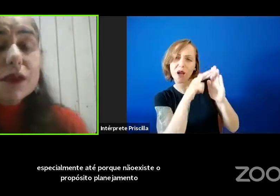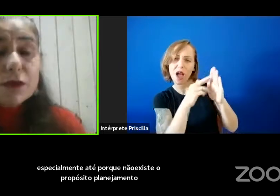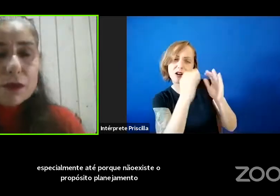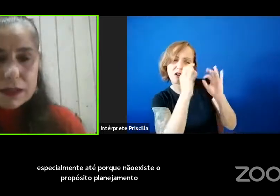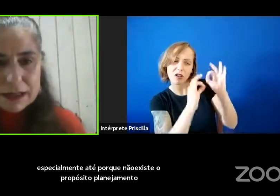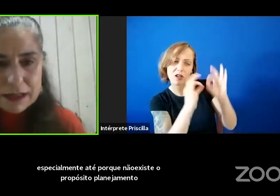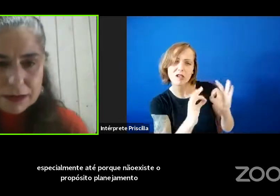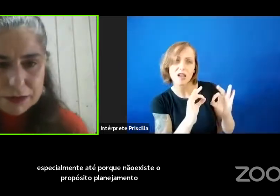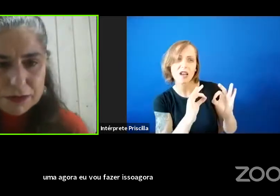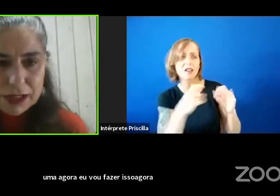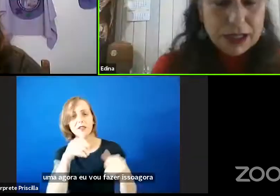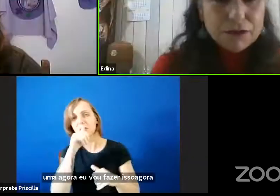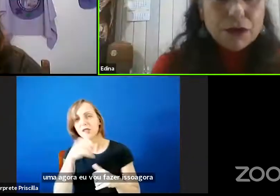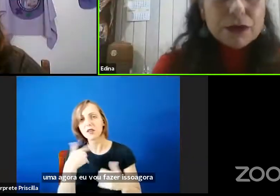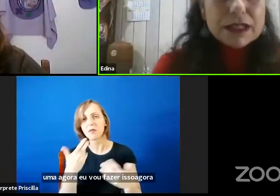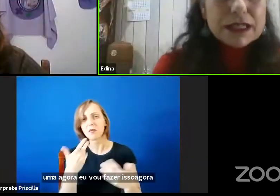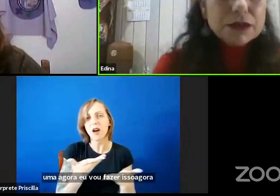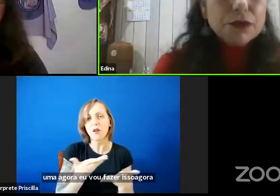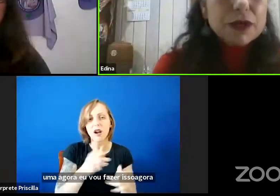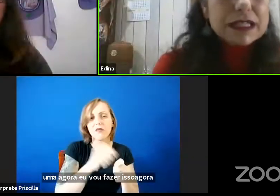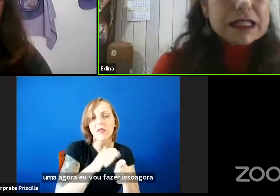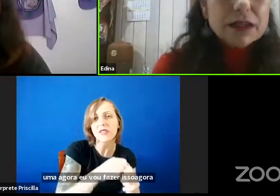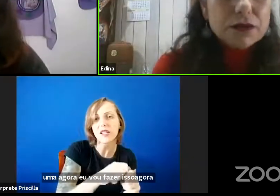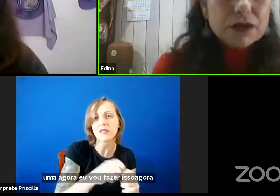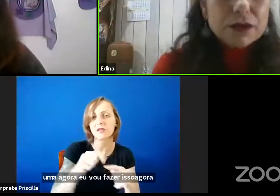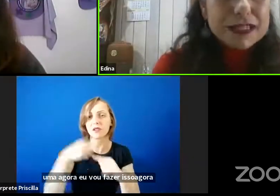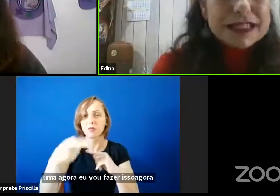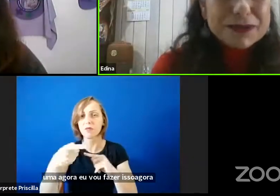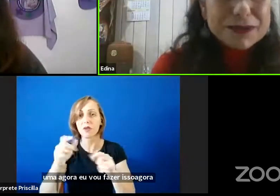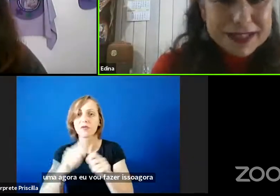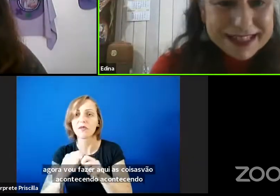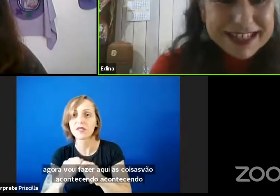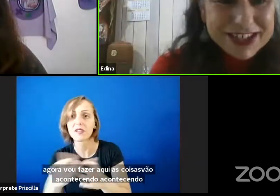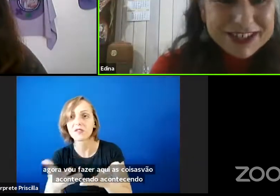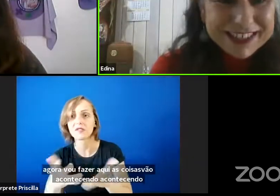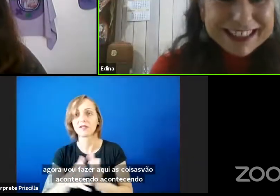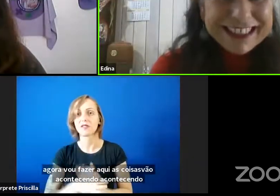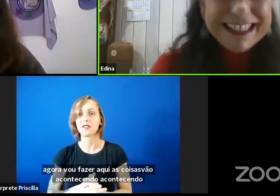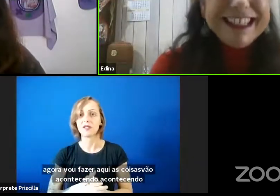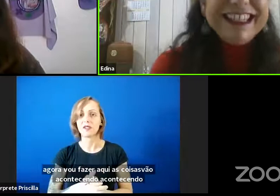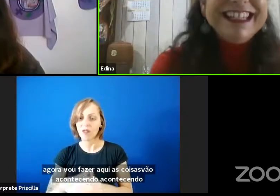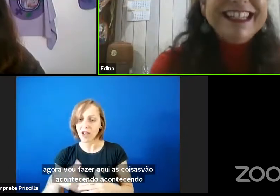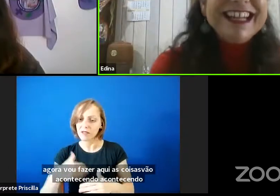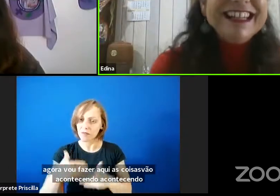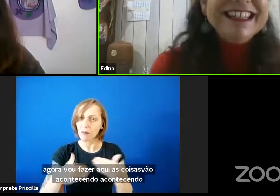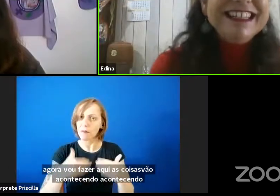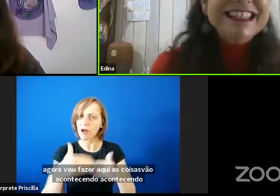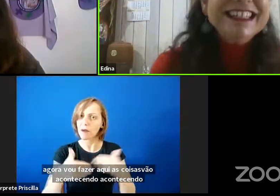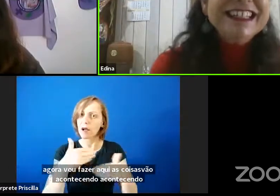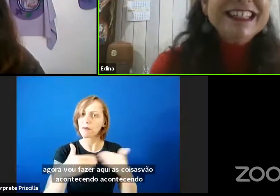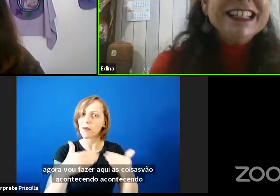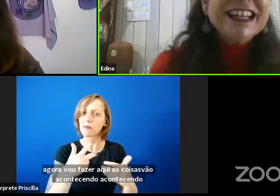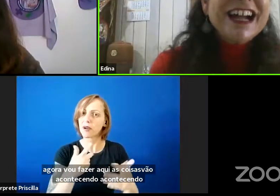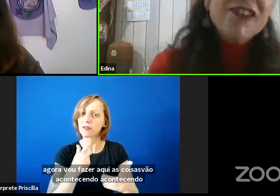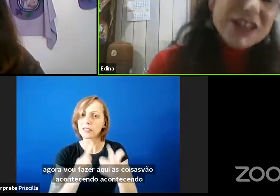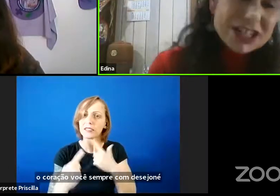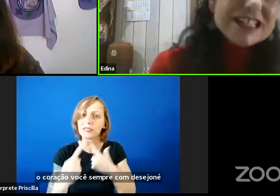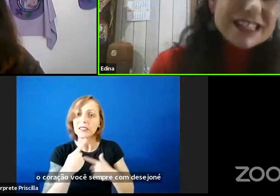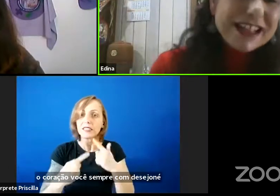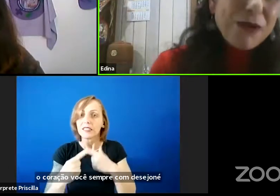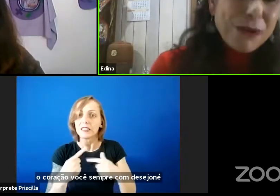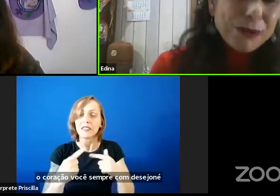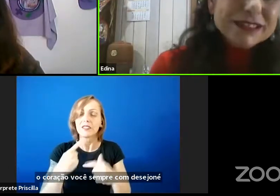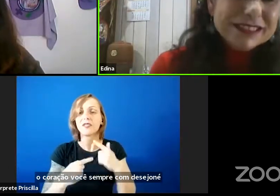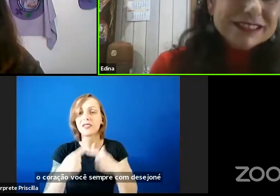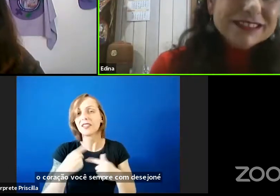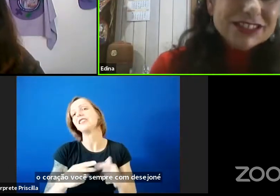coisas vão acontecendo com o coração, vão acontecendo com o desejo, né? E aí agora a gente